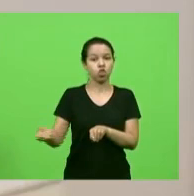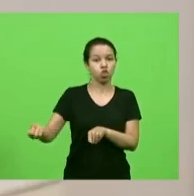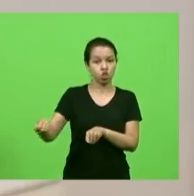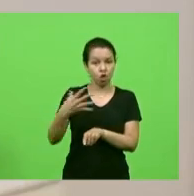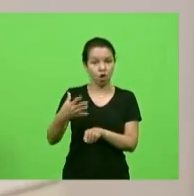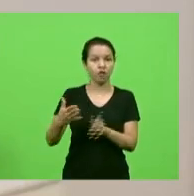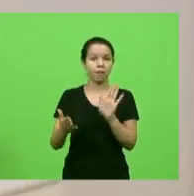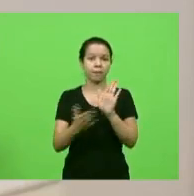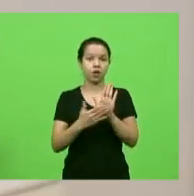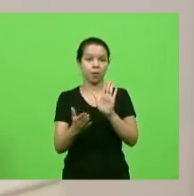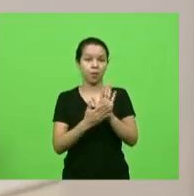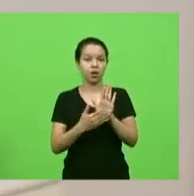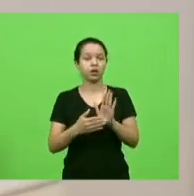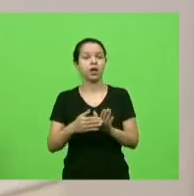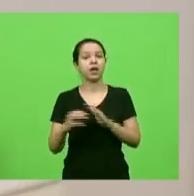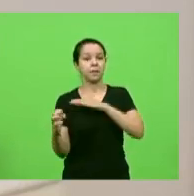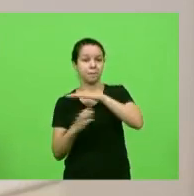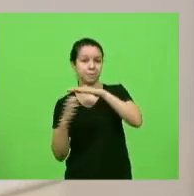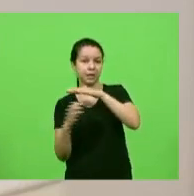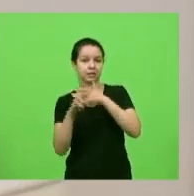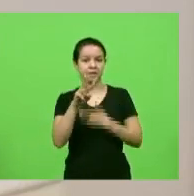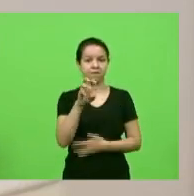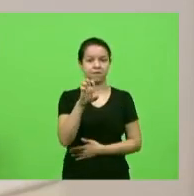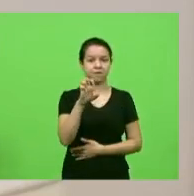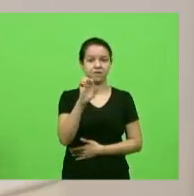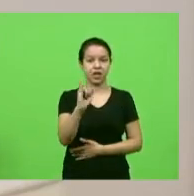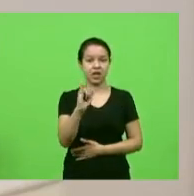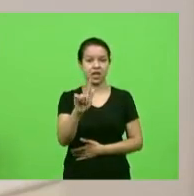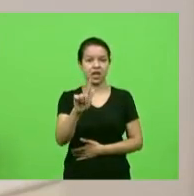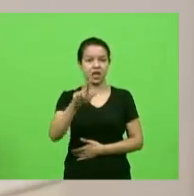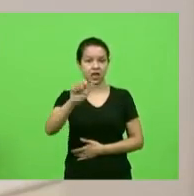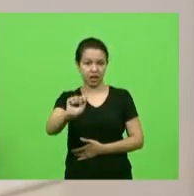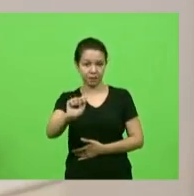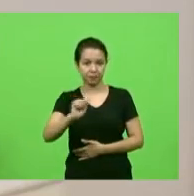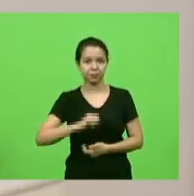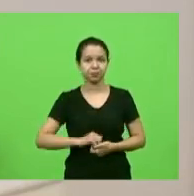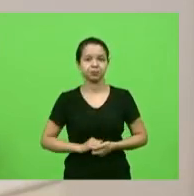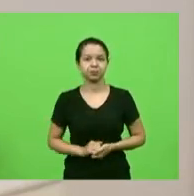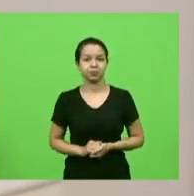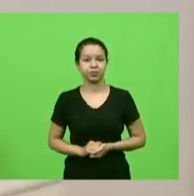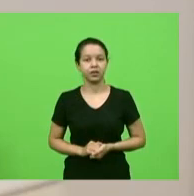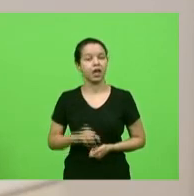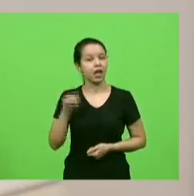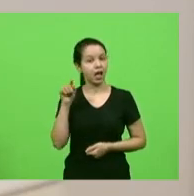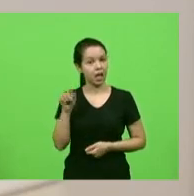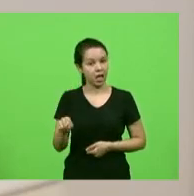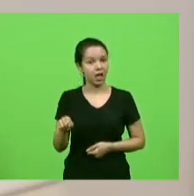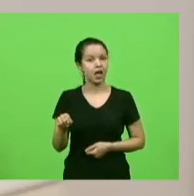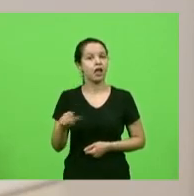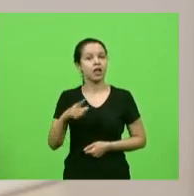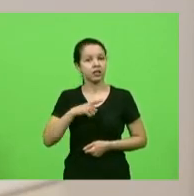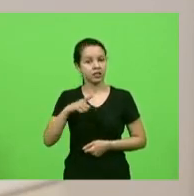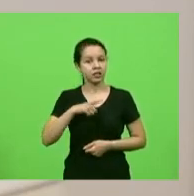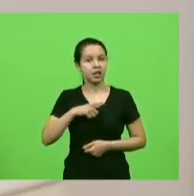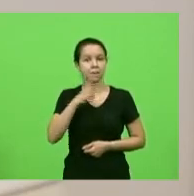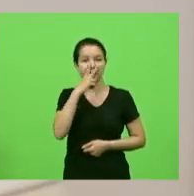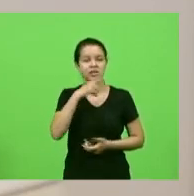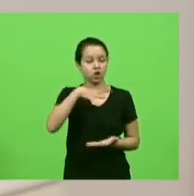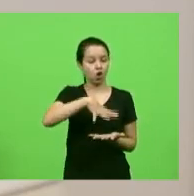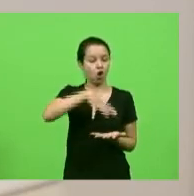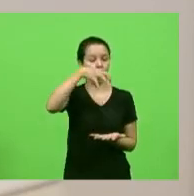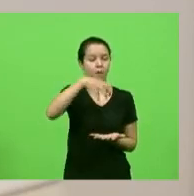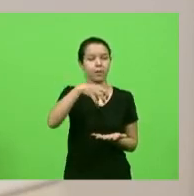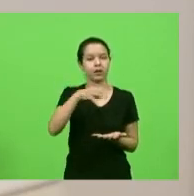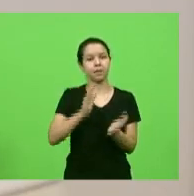vez da empresa Veiga Med, Material Médico e Hospitalar Eireli, cujo conteúdo é praticamente cópia da proposta que foi retirada